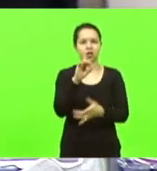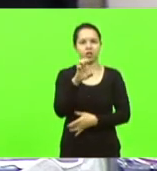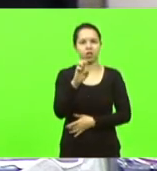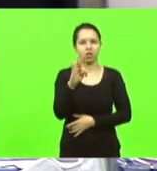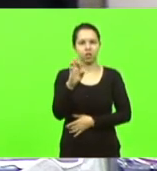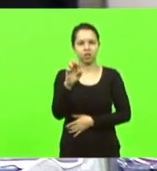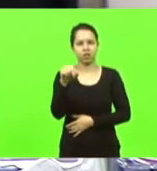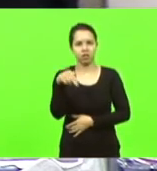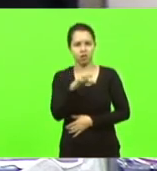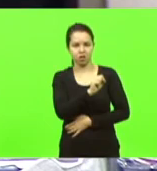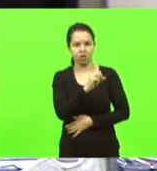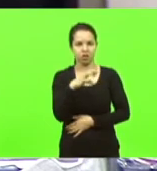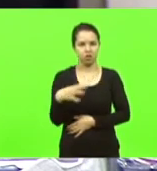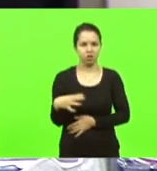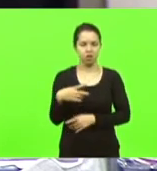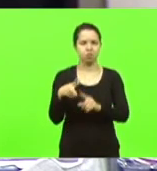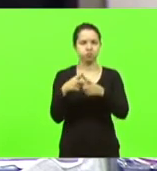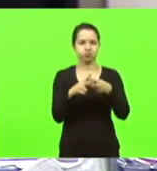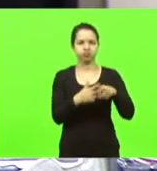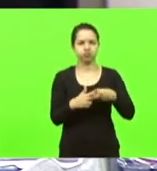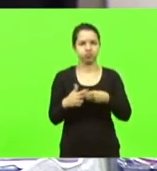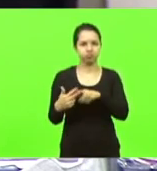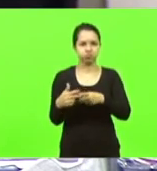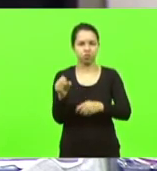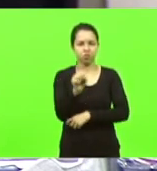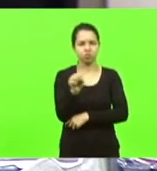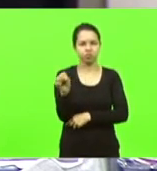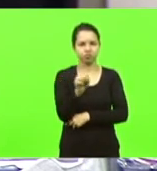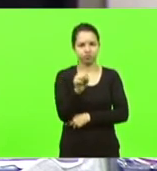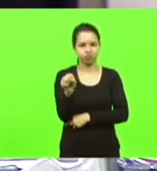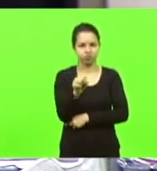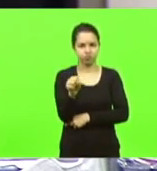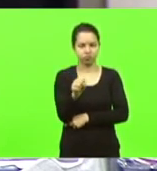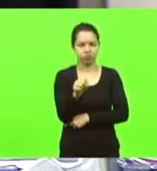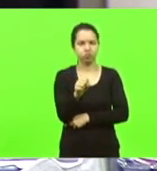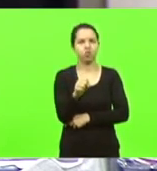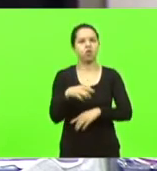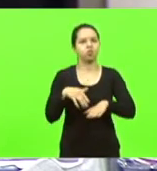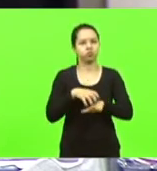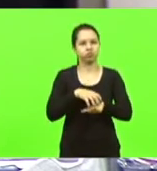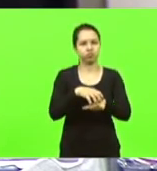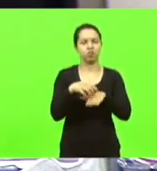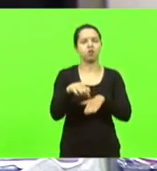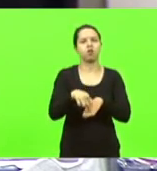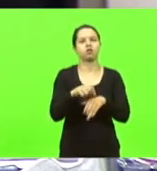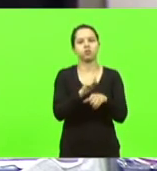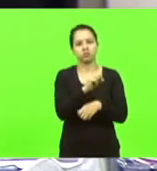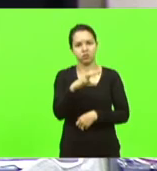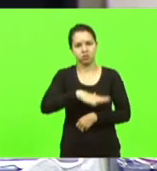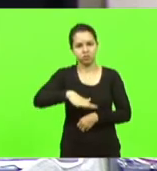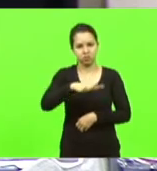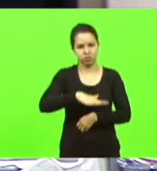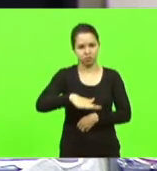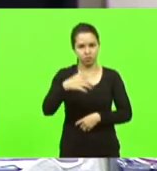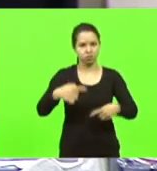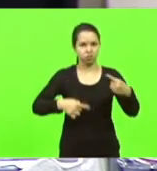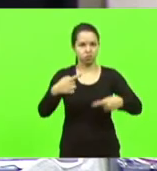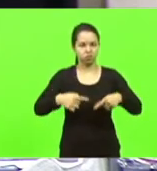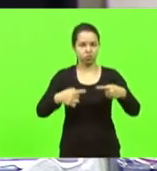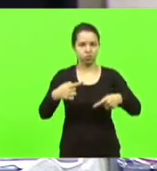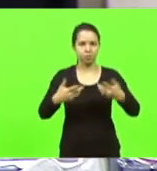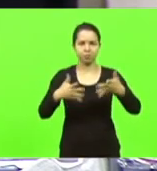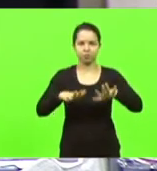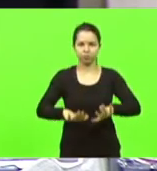desmontagem de veículos automotores terrestres no âmbito do Estado de Santa Catarina em discussão não havendo Quem Queira